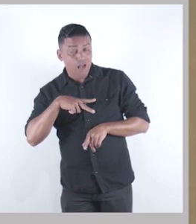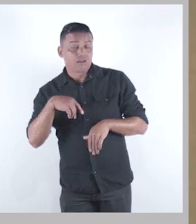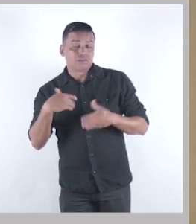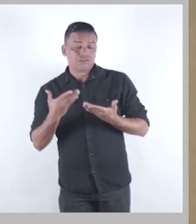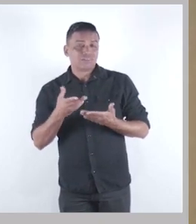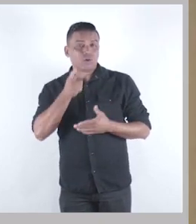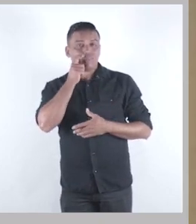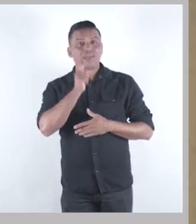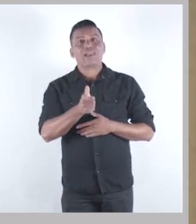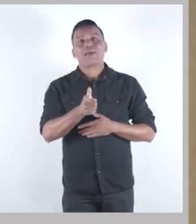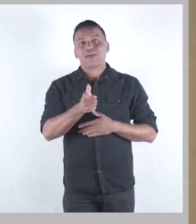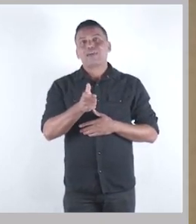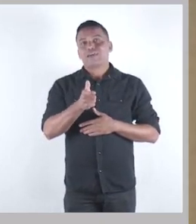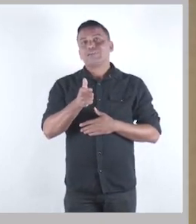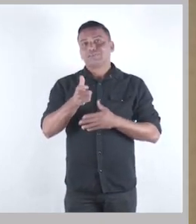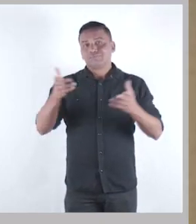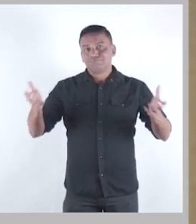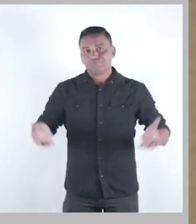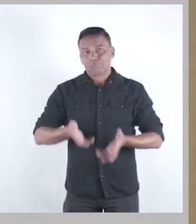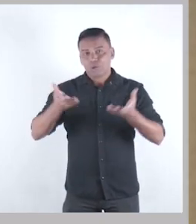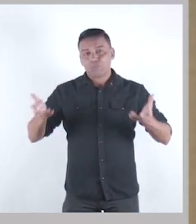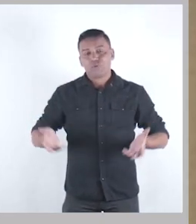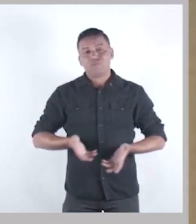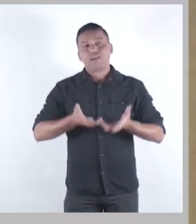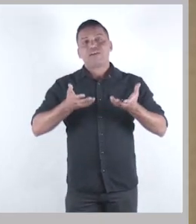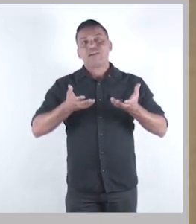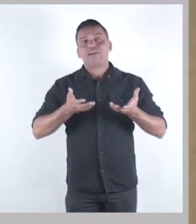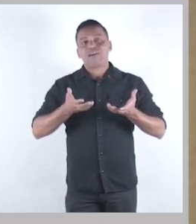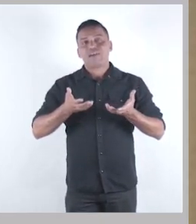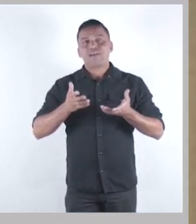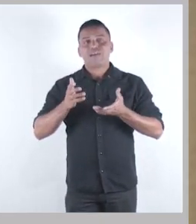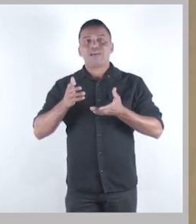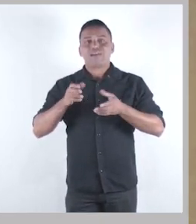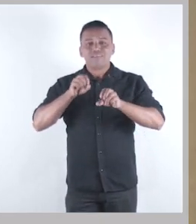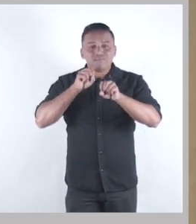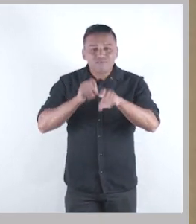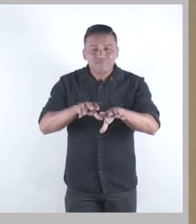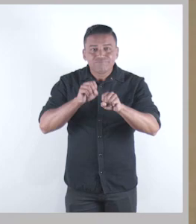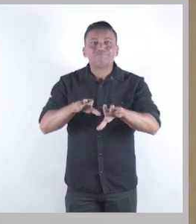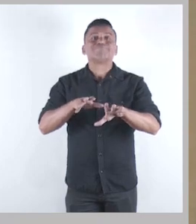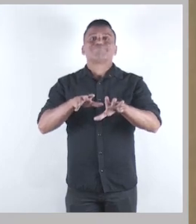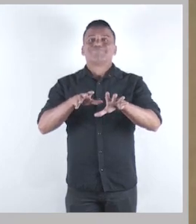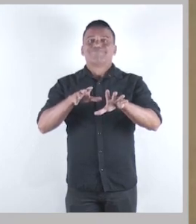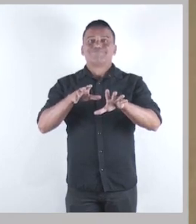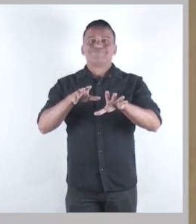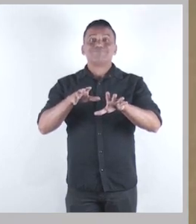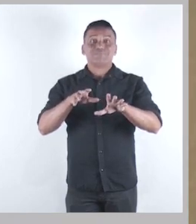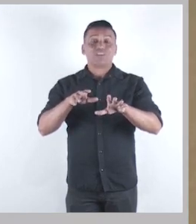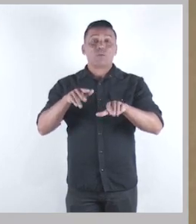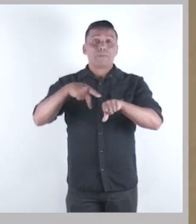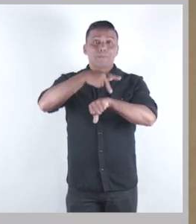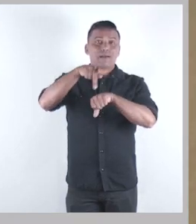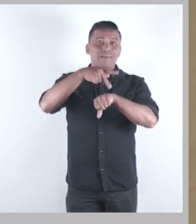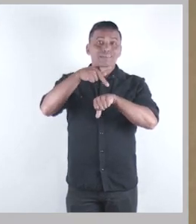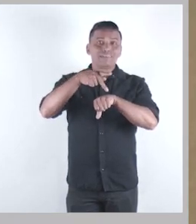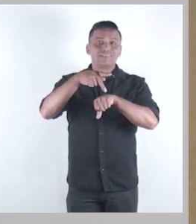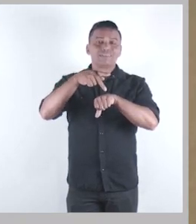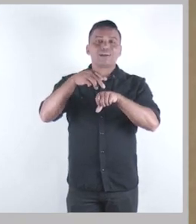livro, têm interesse em promover o conhecimento. Porque, no fundo, um país como